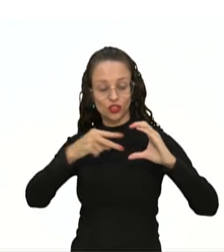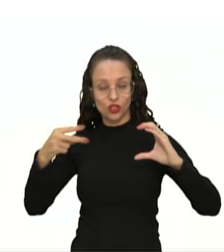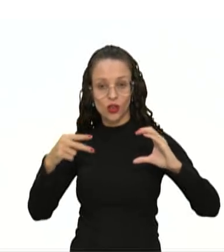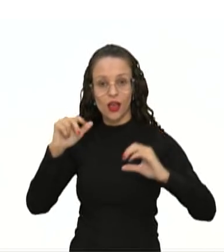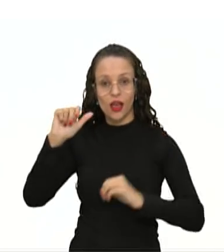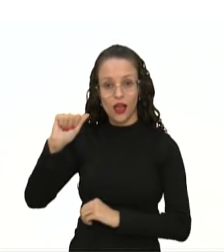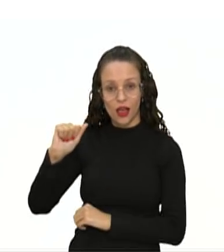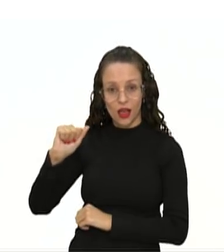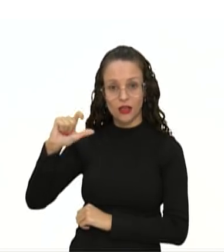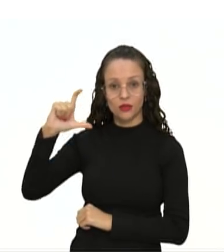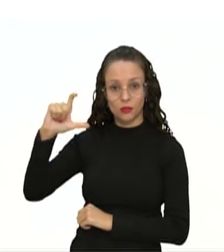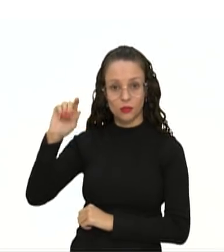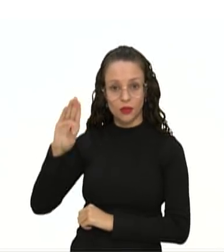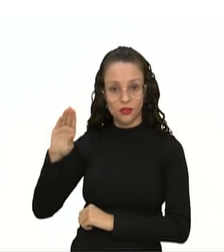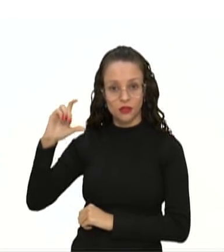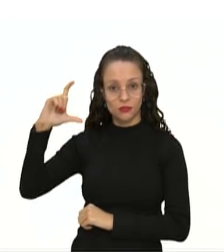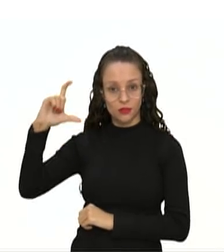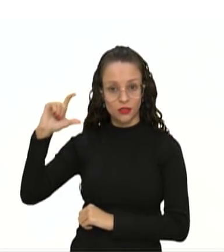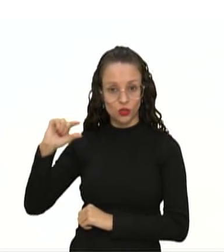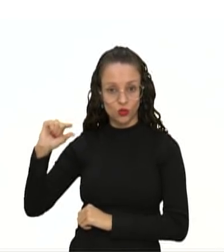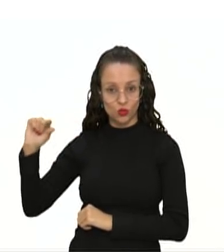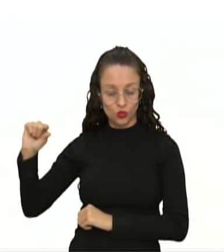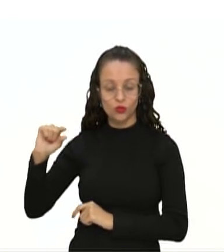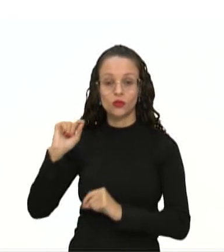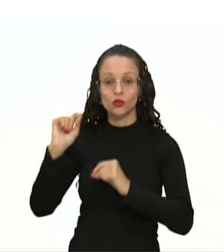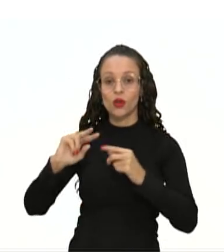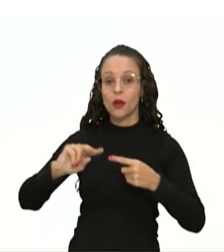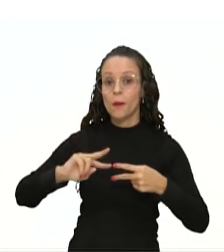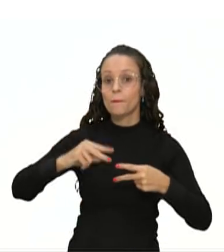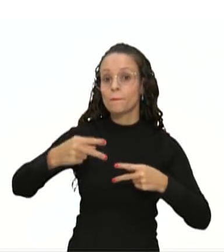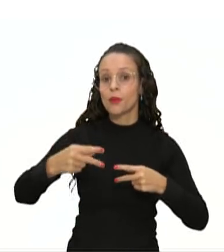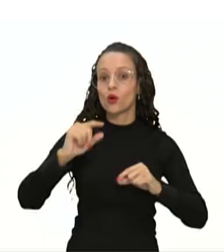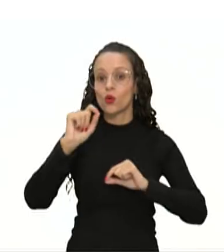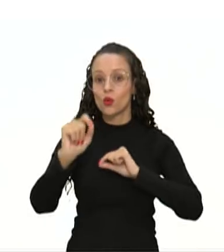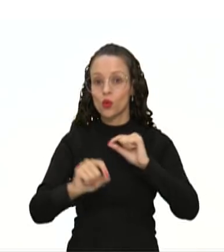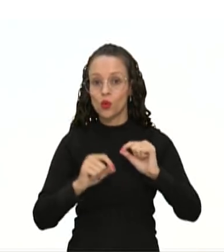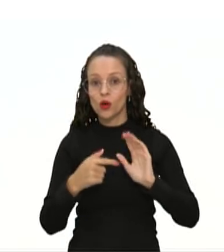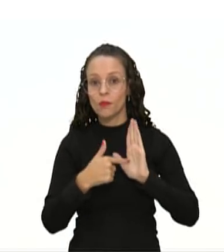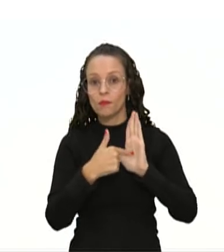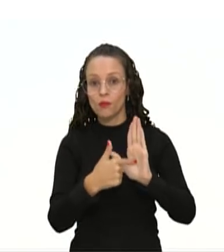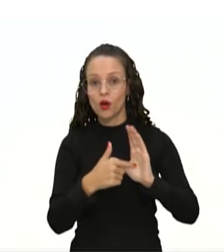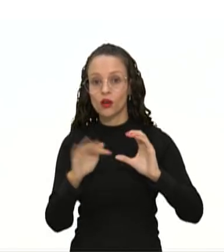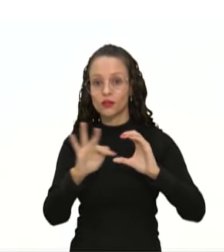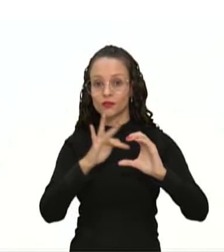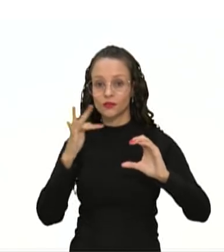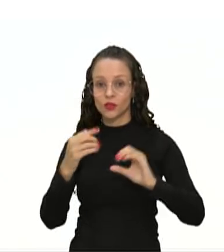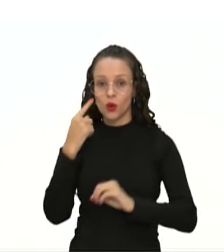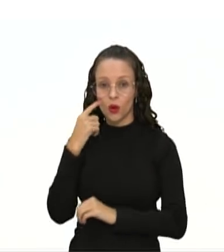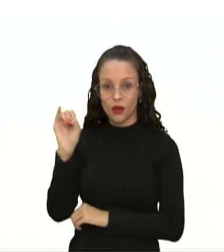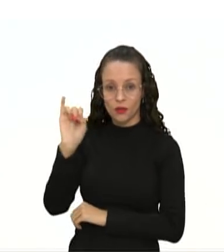Bzão, Azinho, Bzinho a partir de progenitores com os genótipos mostrados na figura?